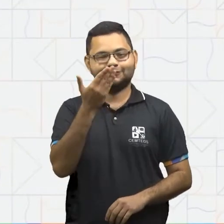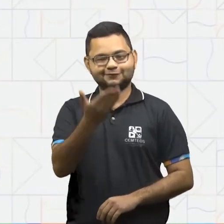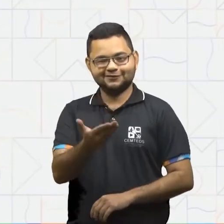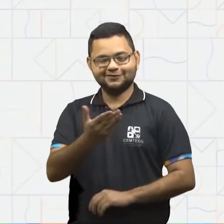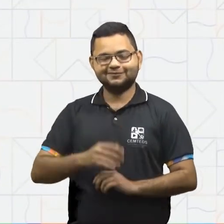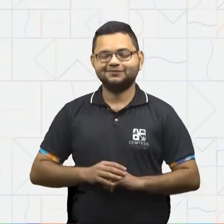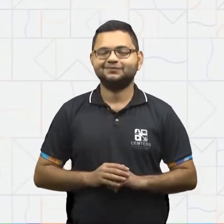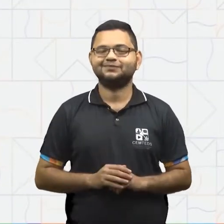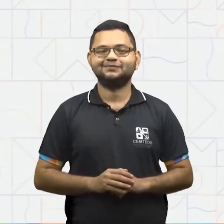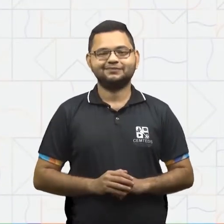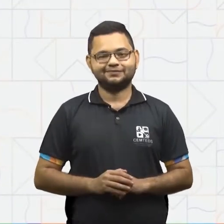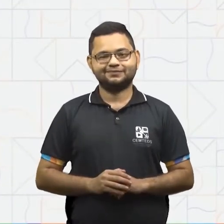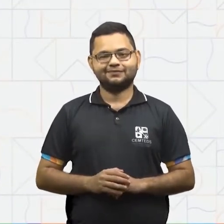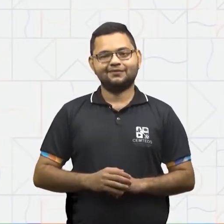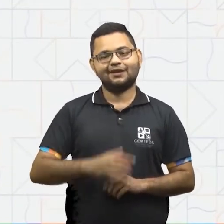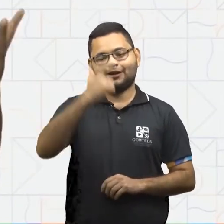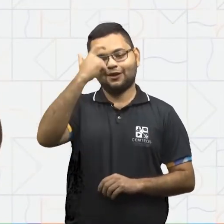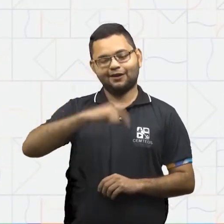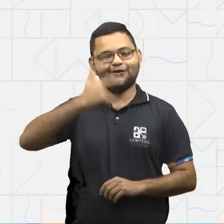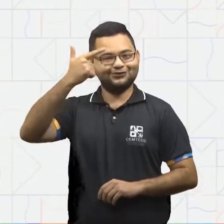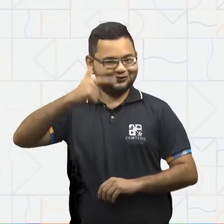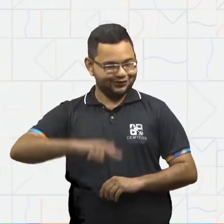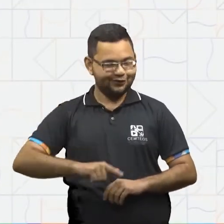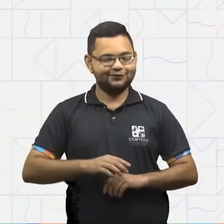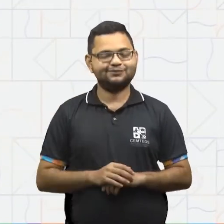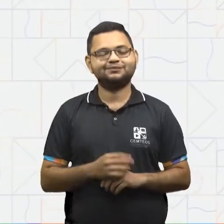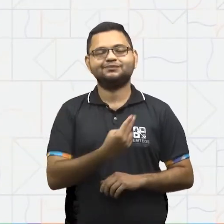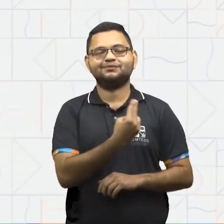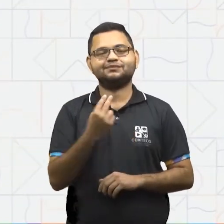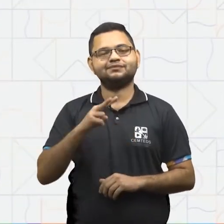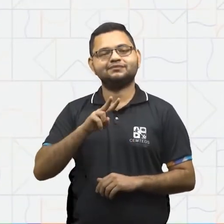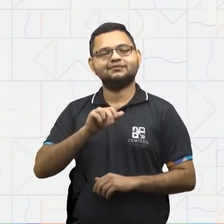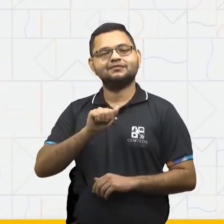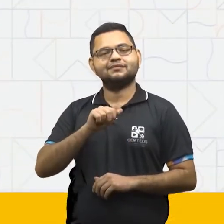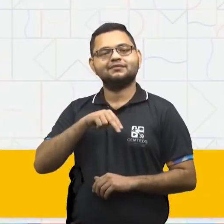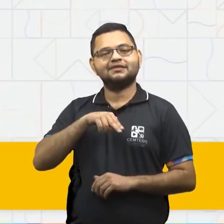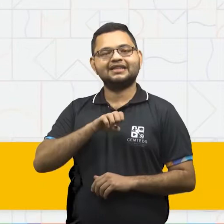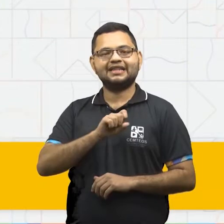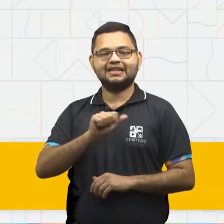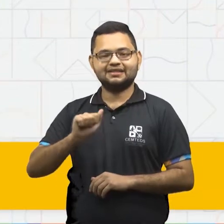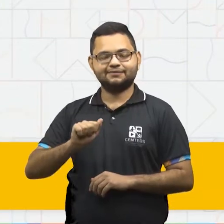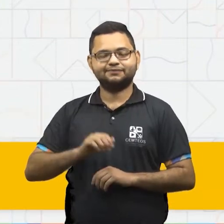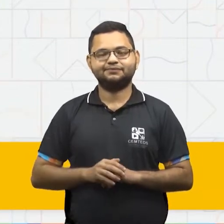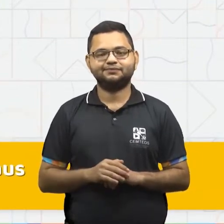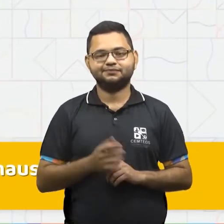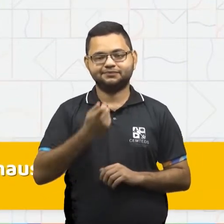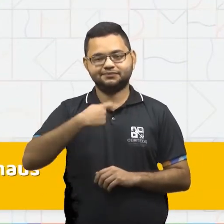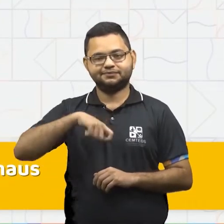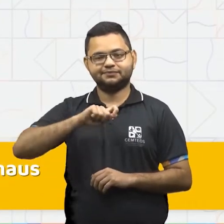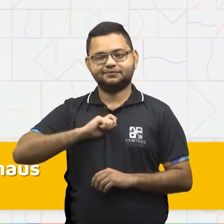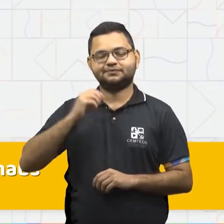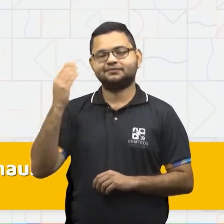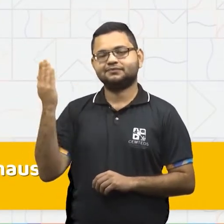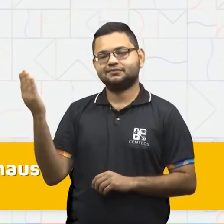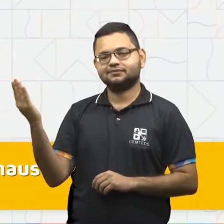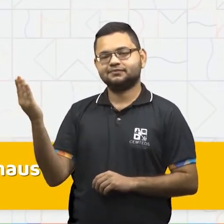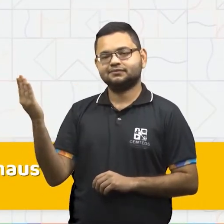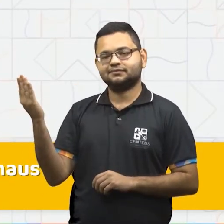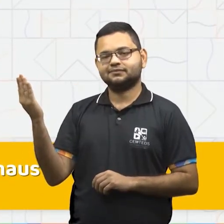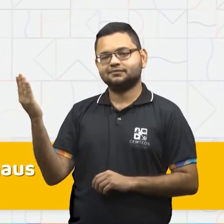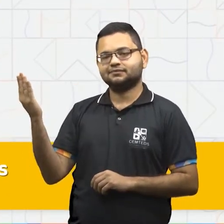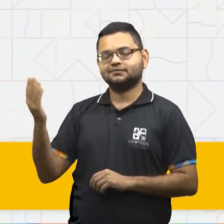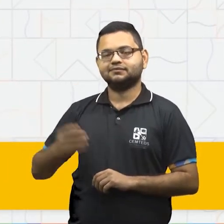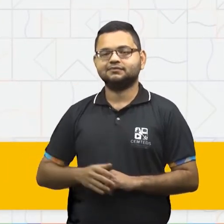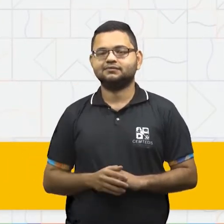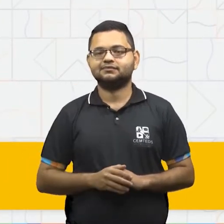Oi, tudo bem com você? Olha eu aqui novamente, professora Vanessa. O meu sinal na